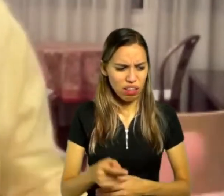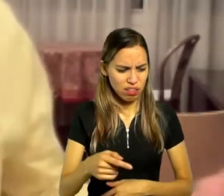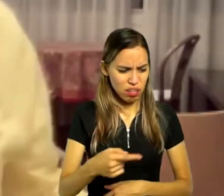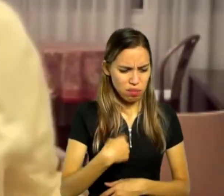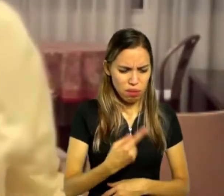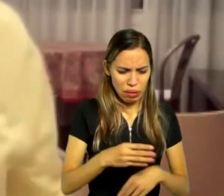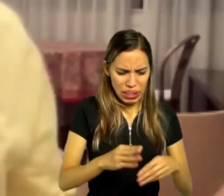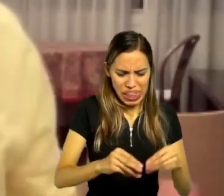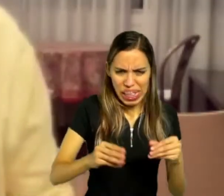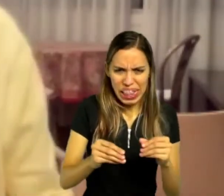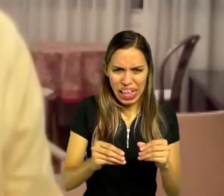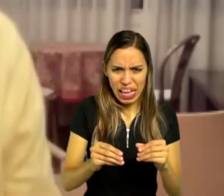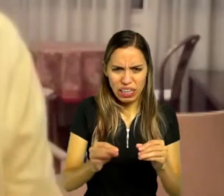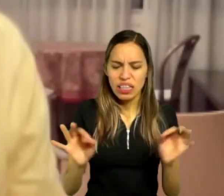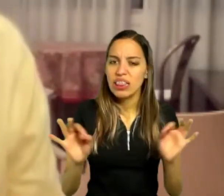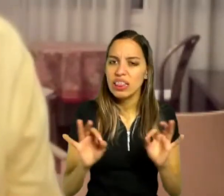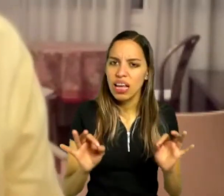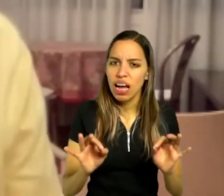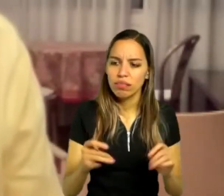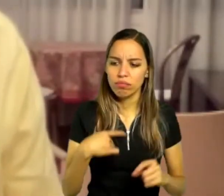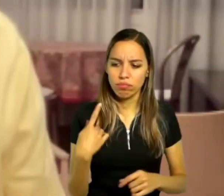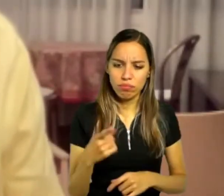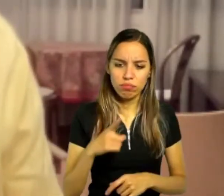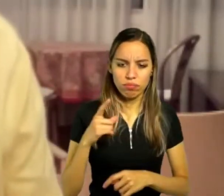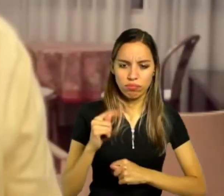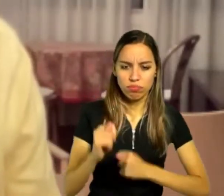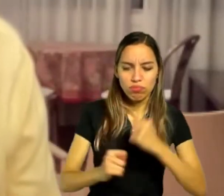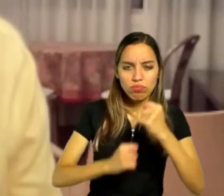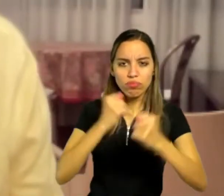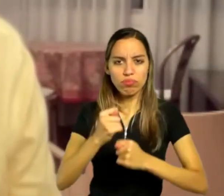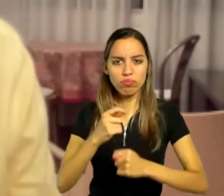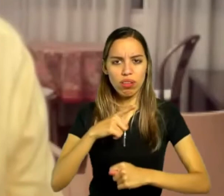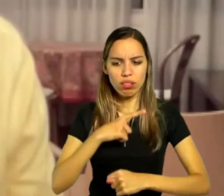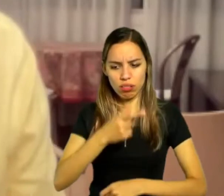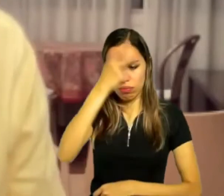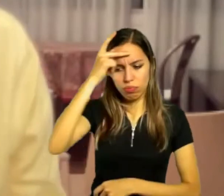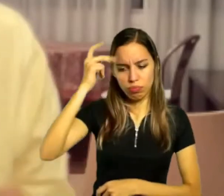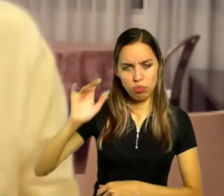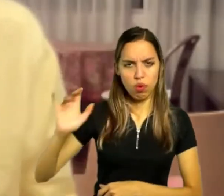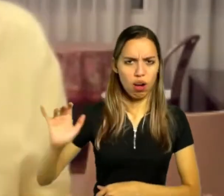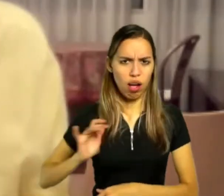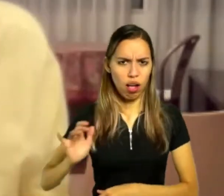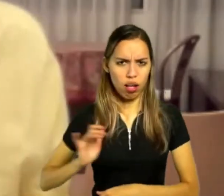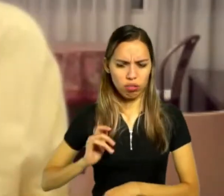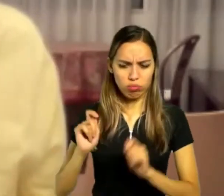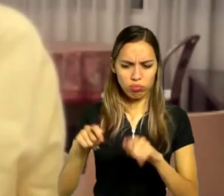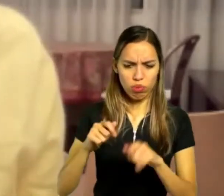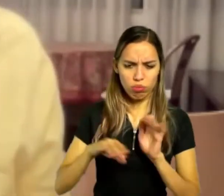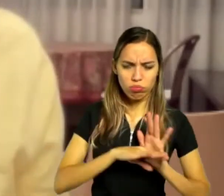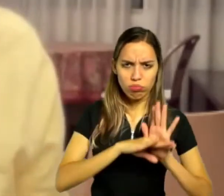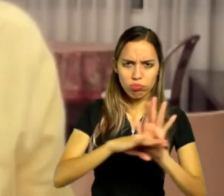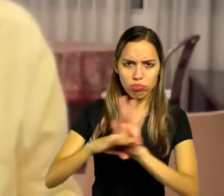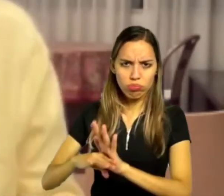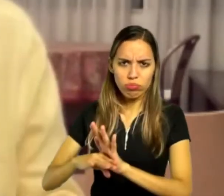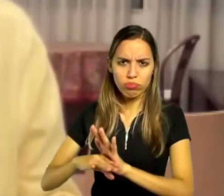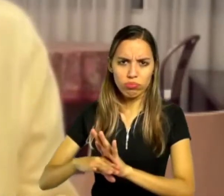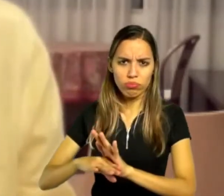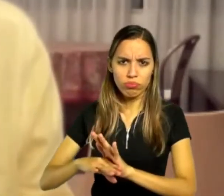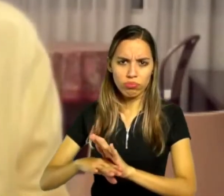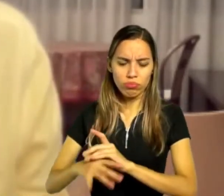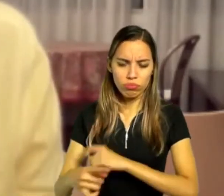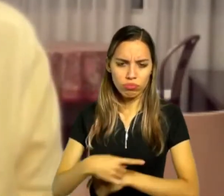no Brasil tem uma economia grande, com gente em condições, sim, é uma emergência. Nós não